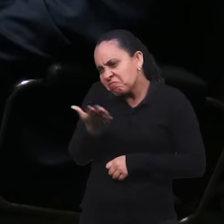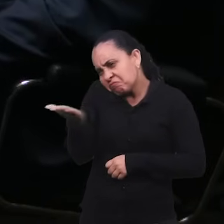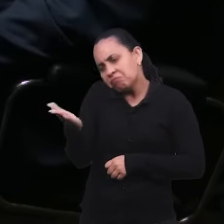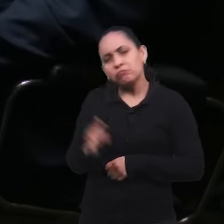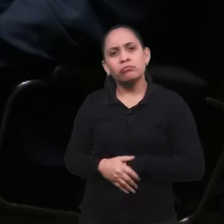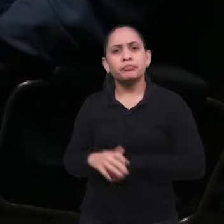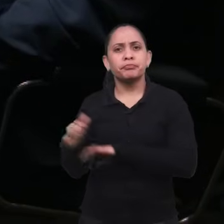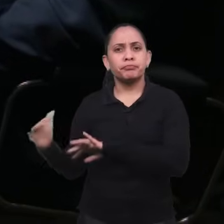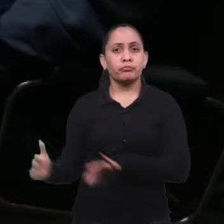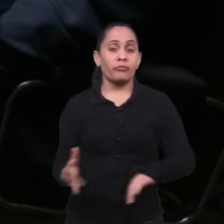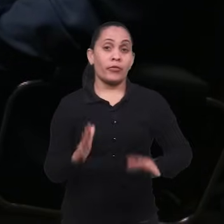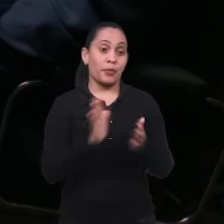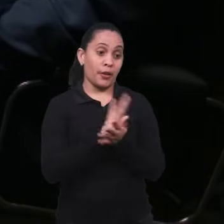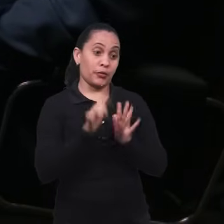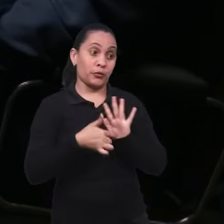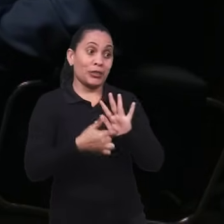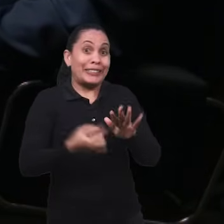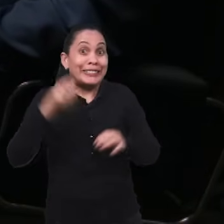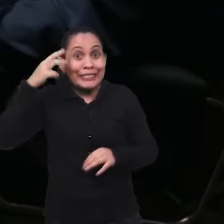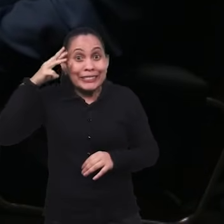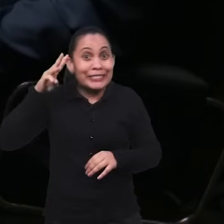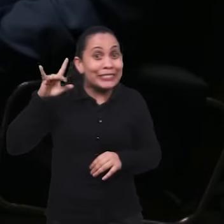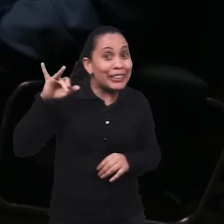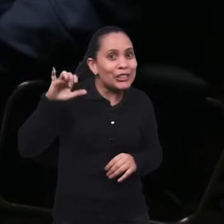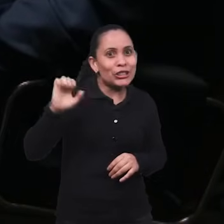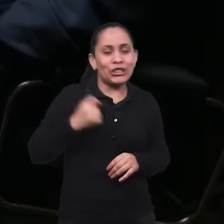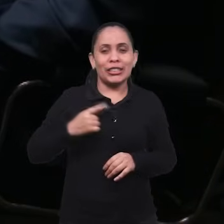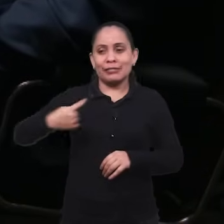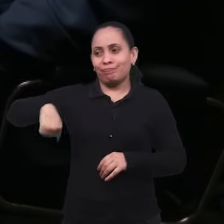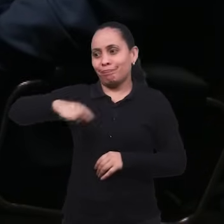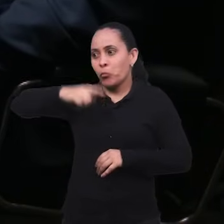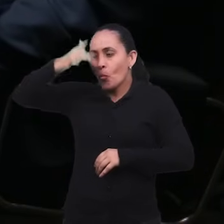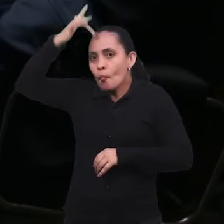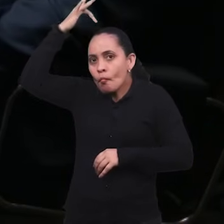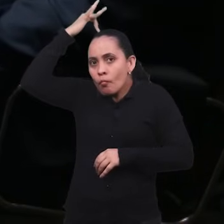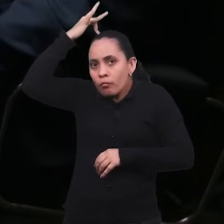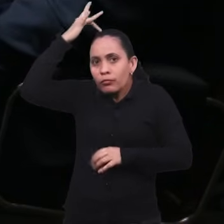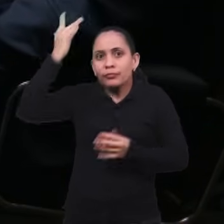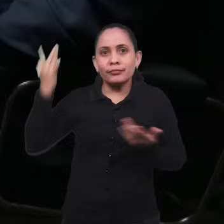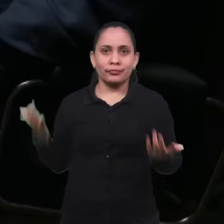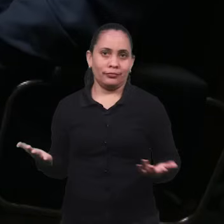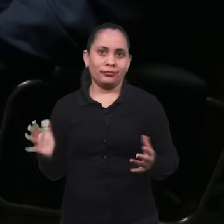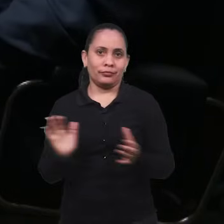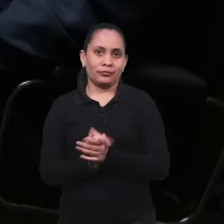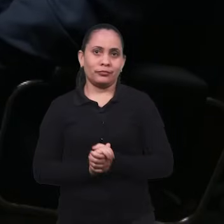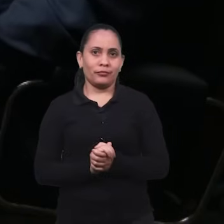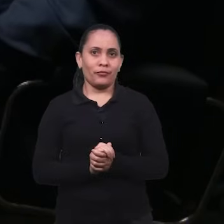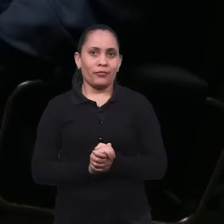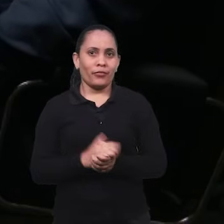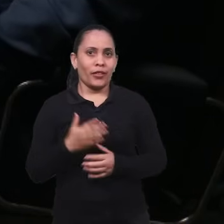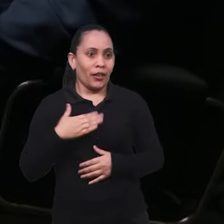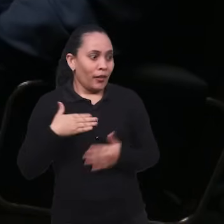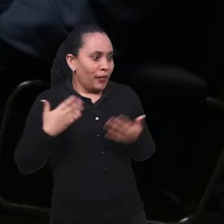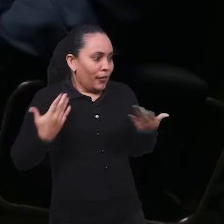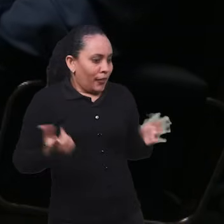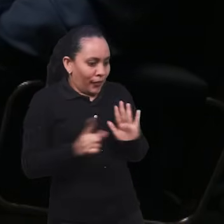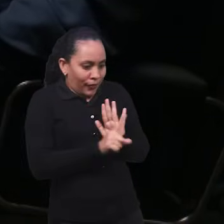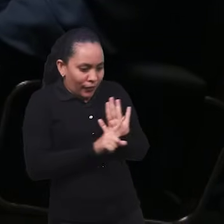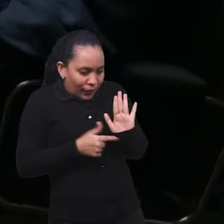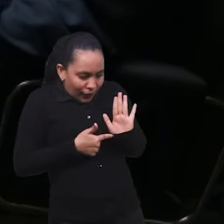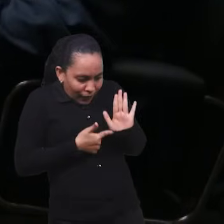companheiros, é que, como a Bíblia fala, em 3 dias não puderam decifrar o enigma. Foi o que está escrito